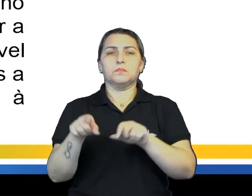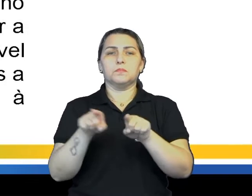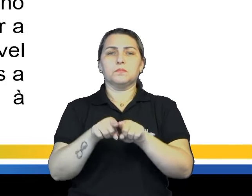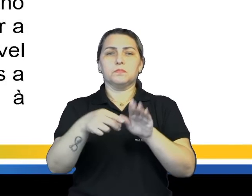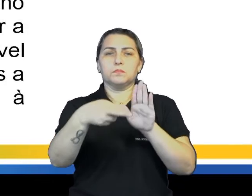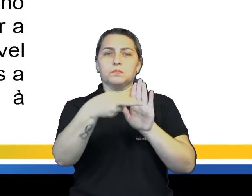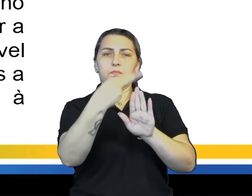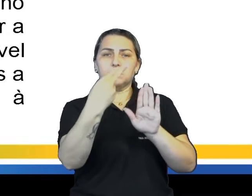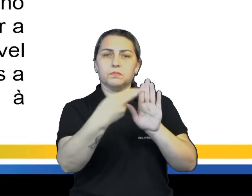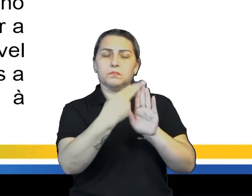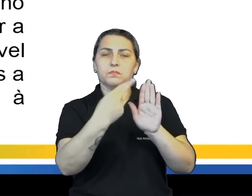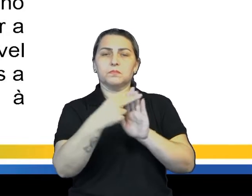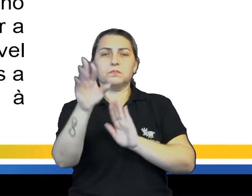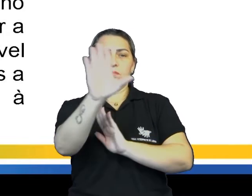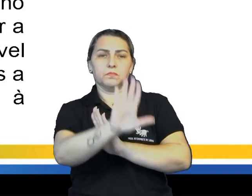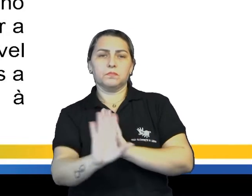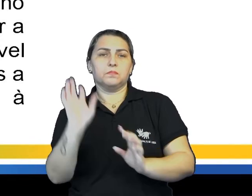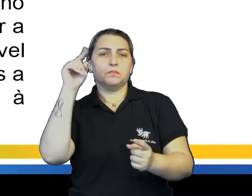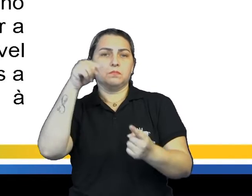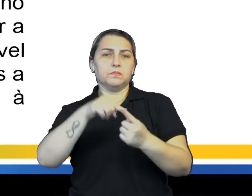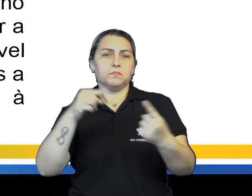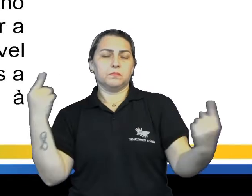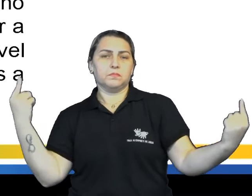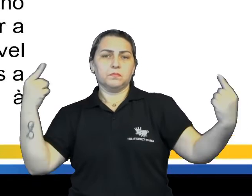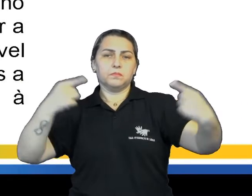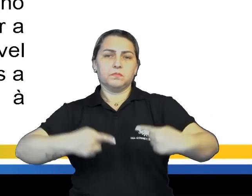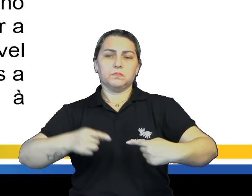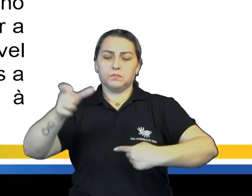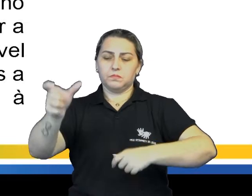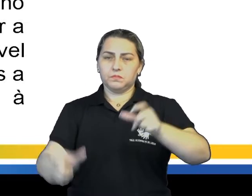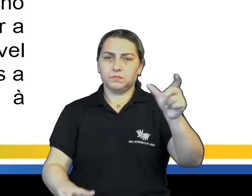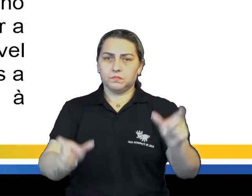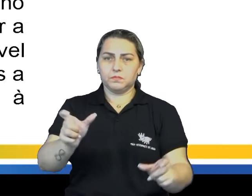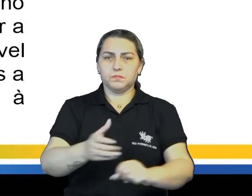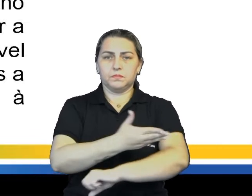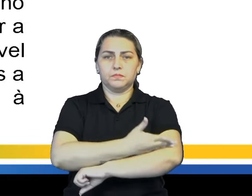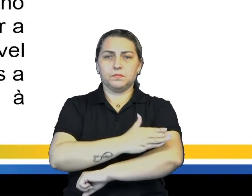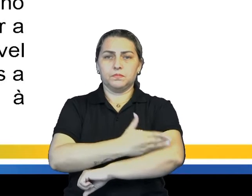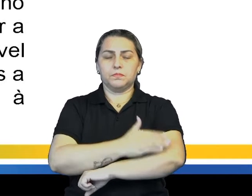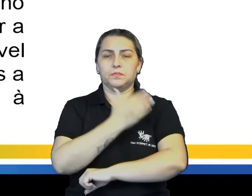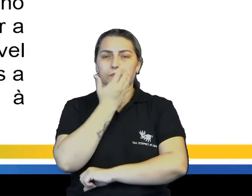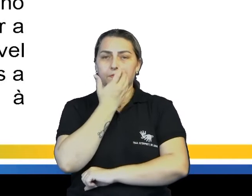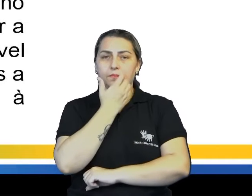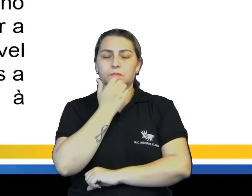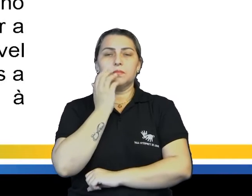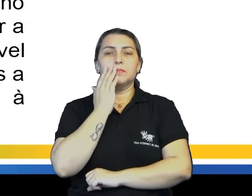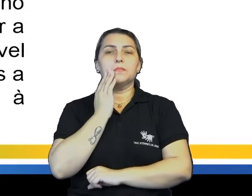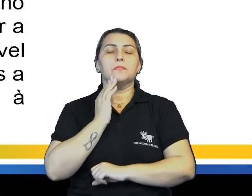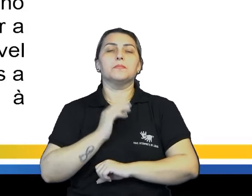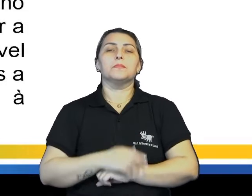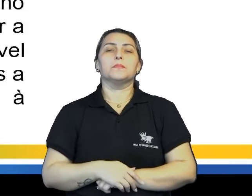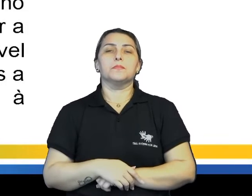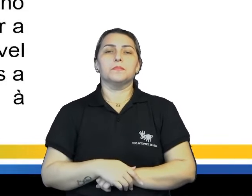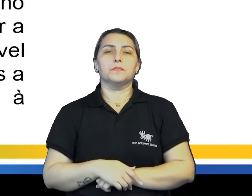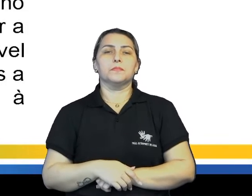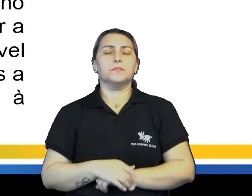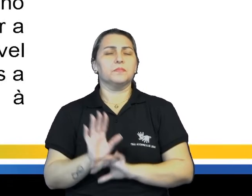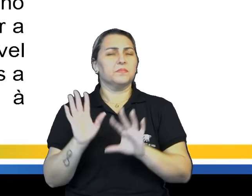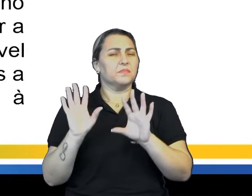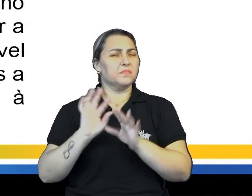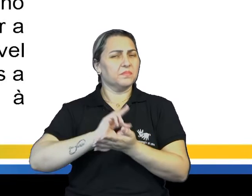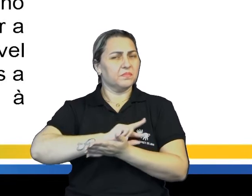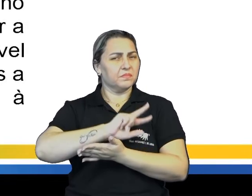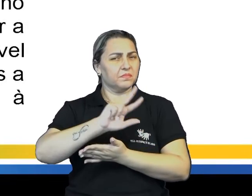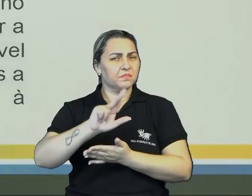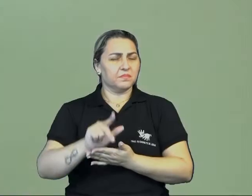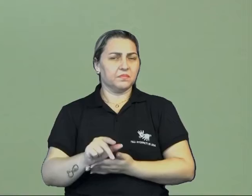sujeitas a regulamentos e que geralmente visam a competição entre os participantes. Professor, é muita definição, é muita coisa.